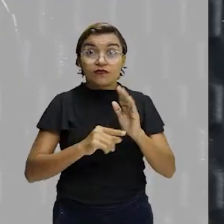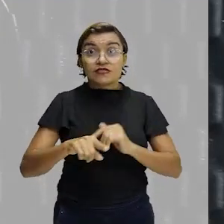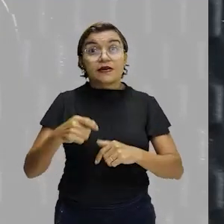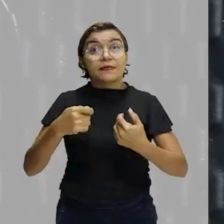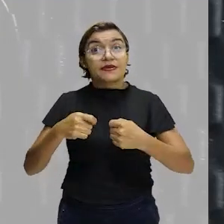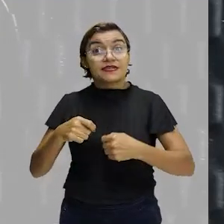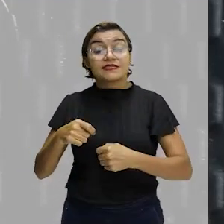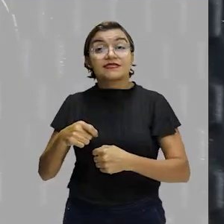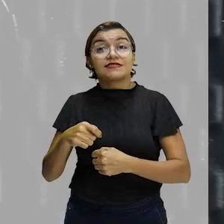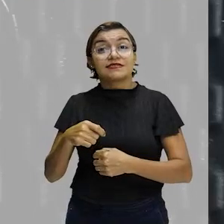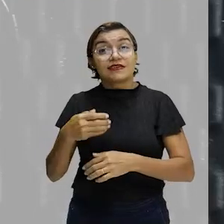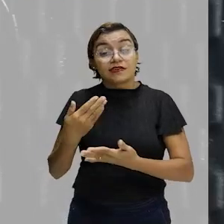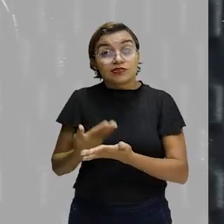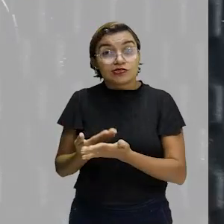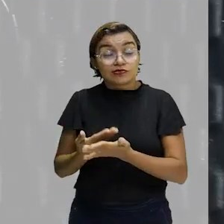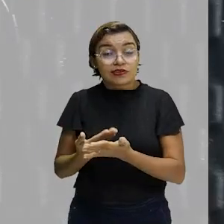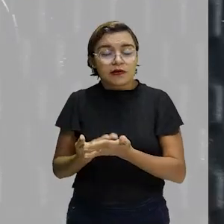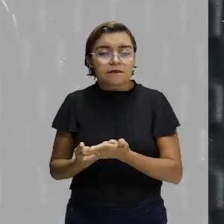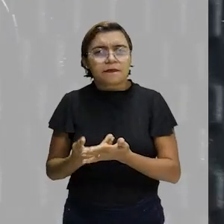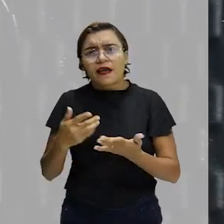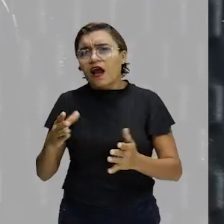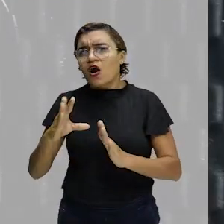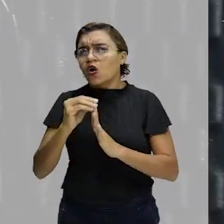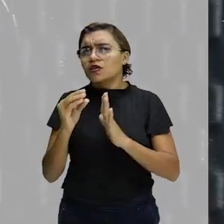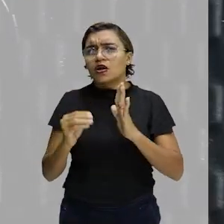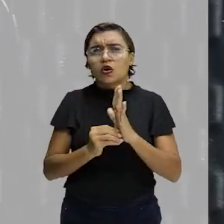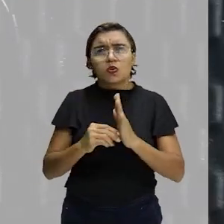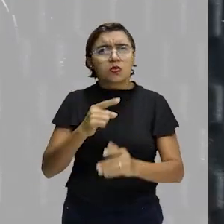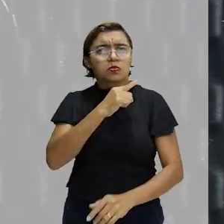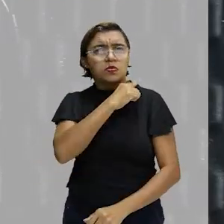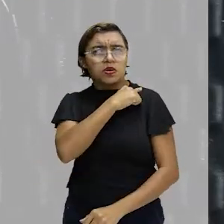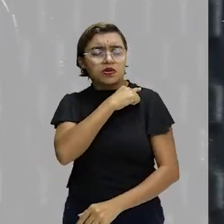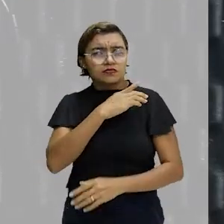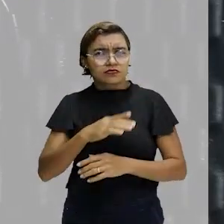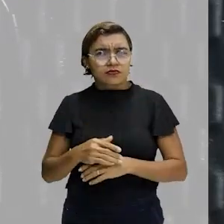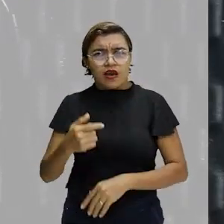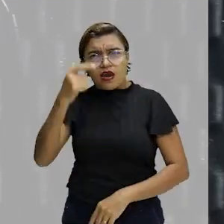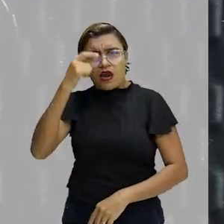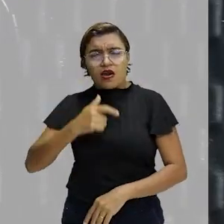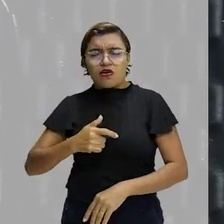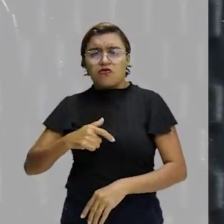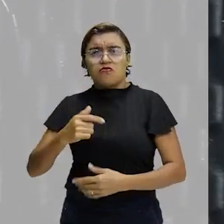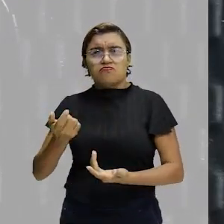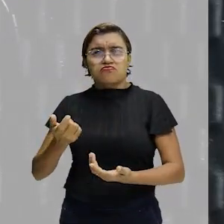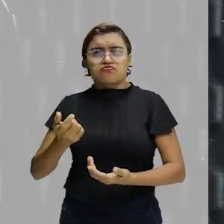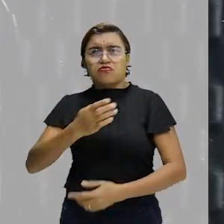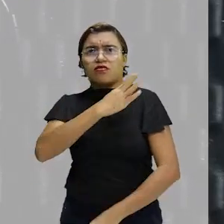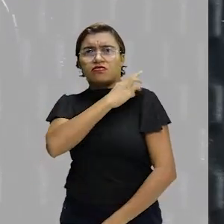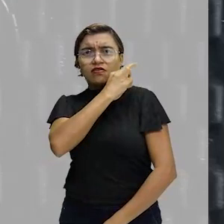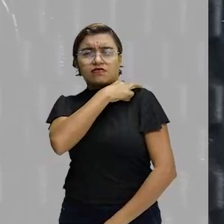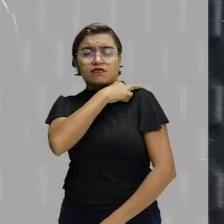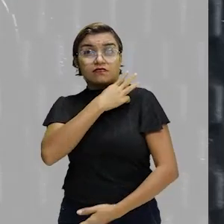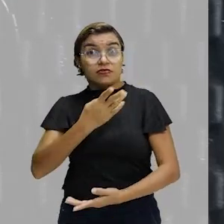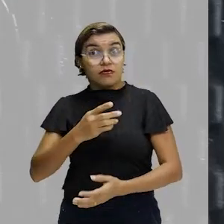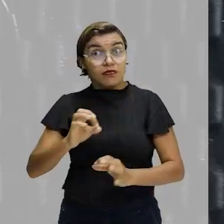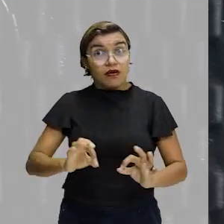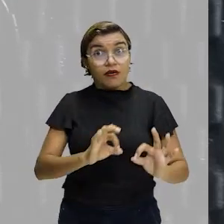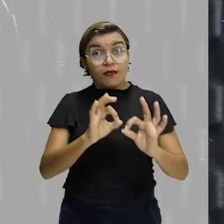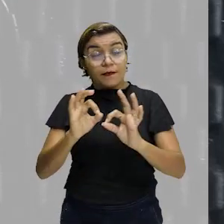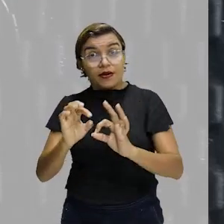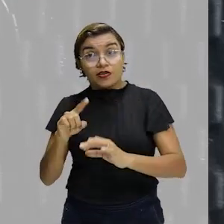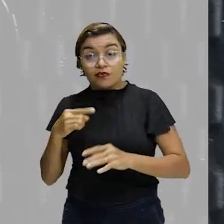Ah, Renata, mas esse conteúdo aqui é de primeira série do ensino médio. Eu estou no terceirão. Bom, então acompanha aqui comigo porque a gente